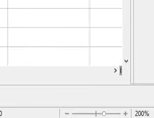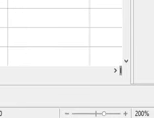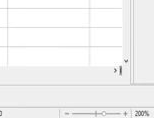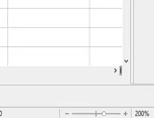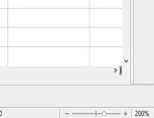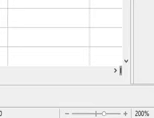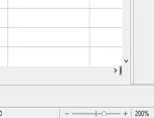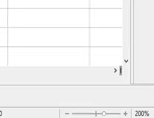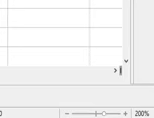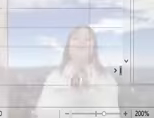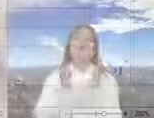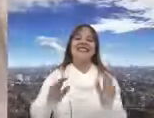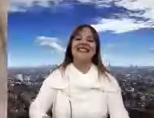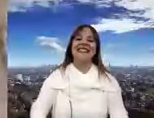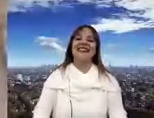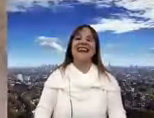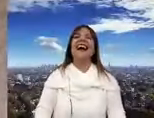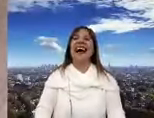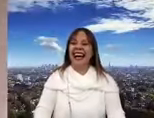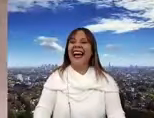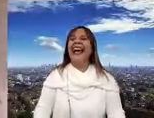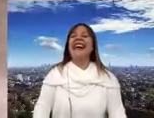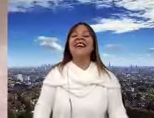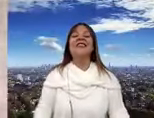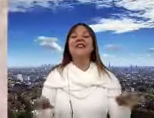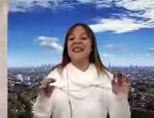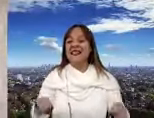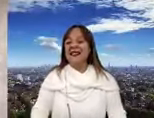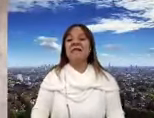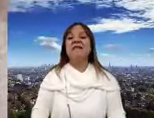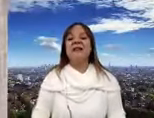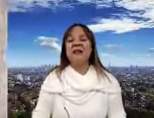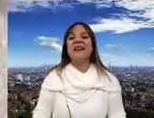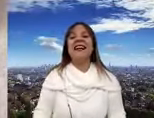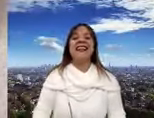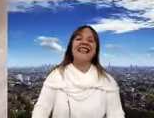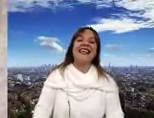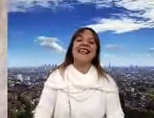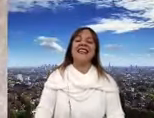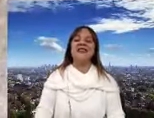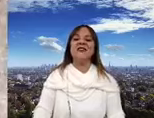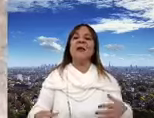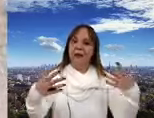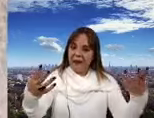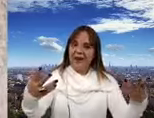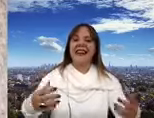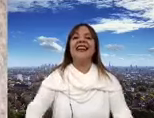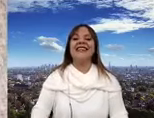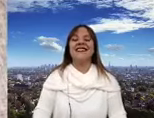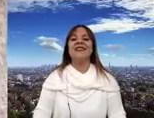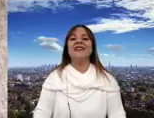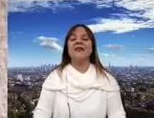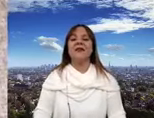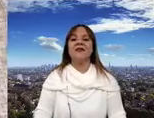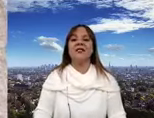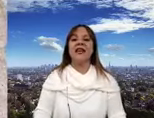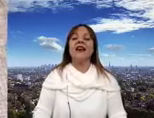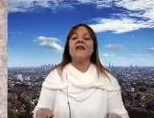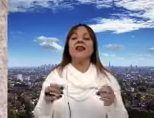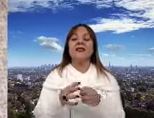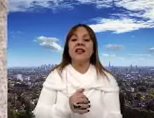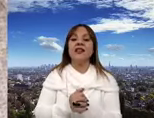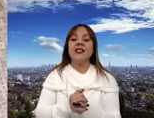Ganhou um que super emoção, kit. Hein? Ganhou um kit muito bacana aí, né? Cheio de amor, né? Da Santa Fé pra você. Faz o